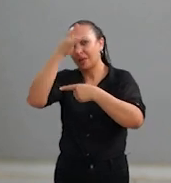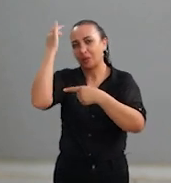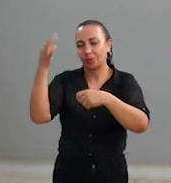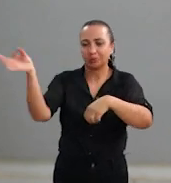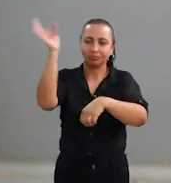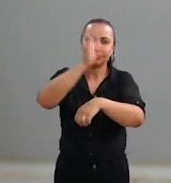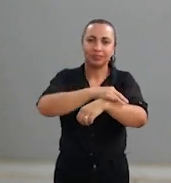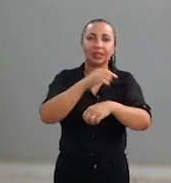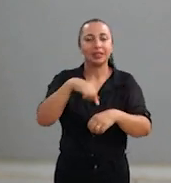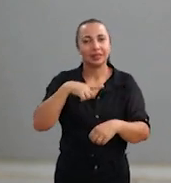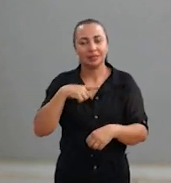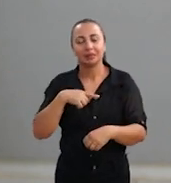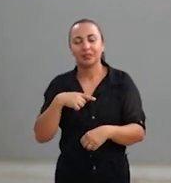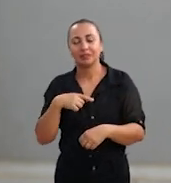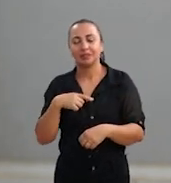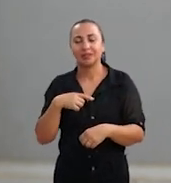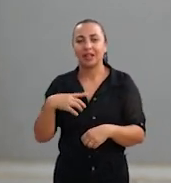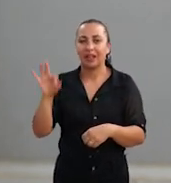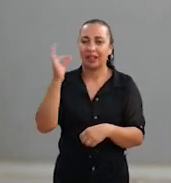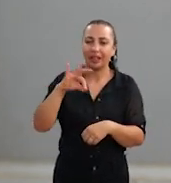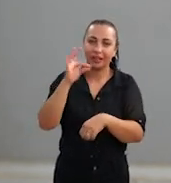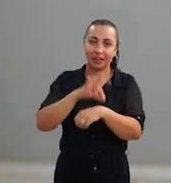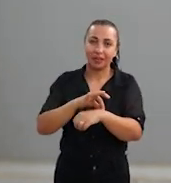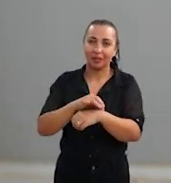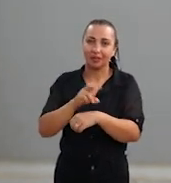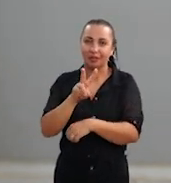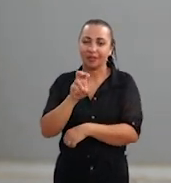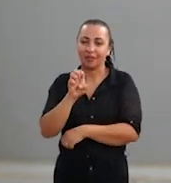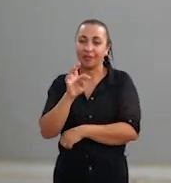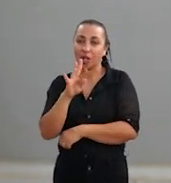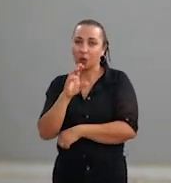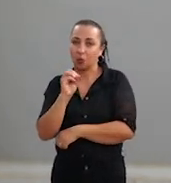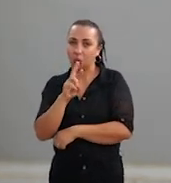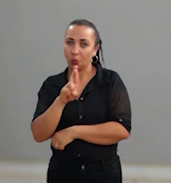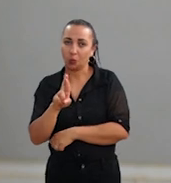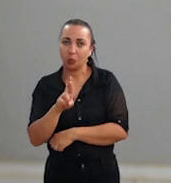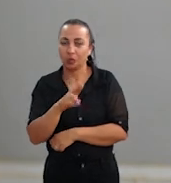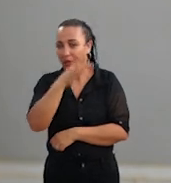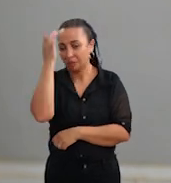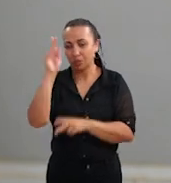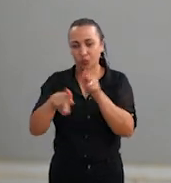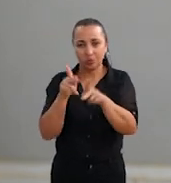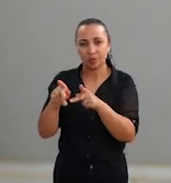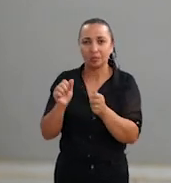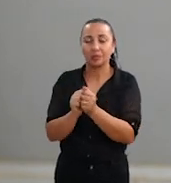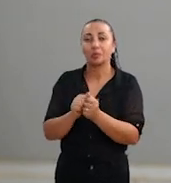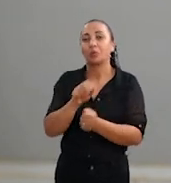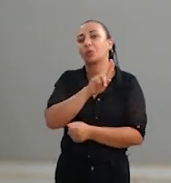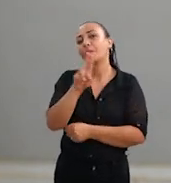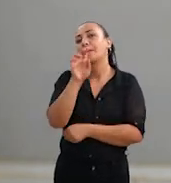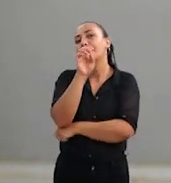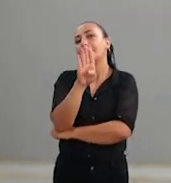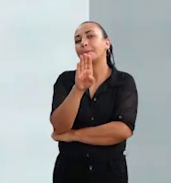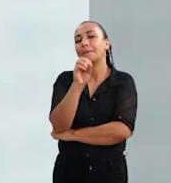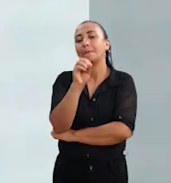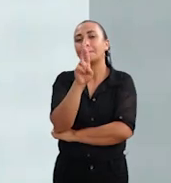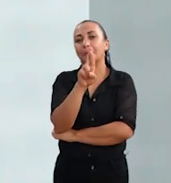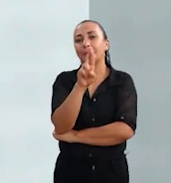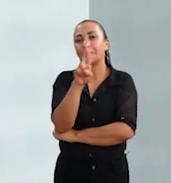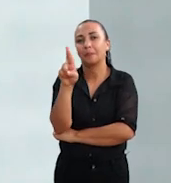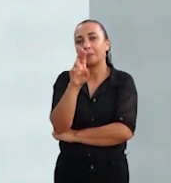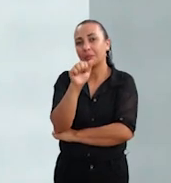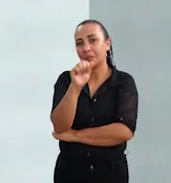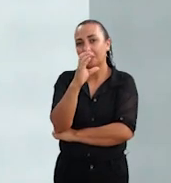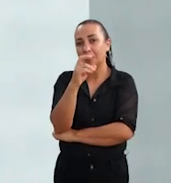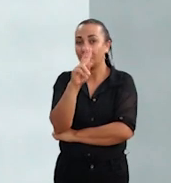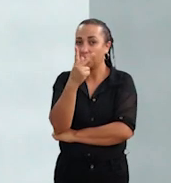existiu o vetor, que é um inseto pequenininho que a população local chama de borrachudo. É